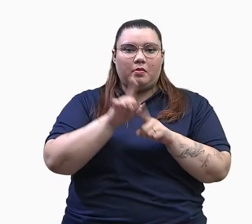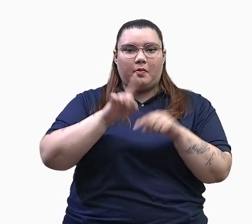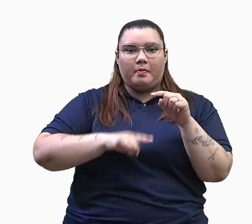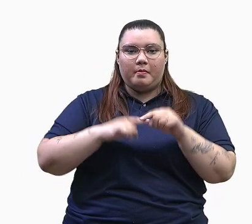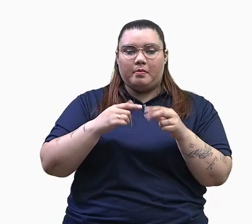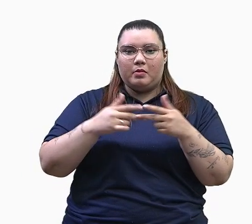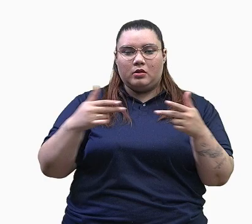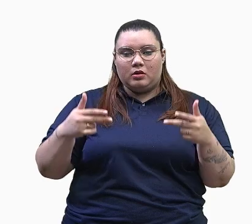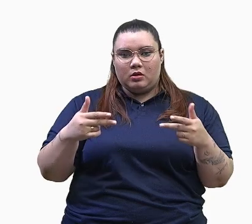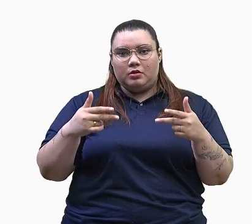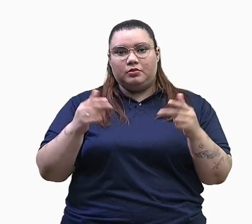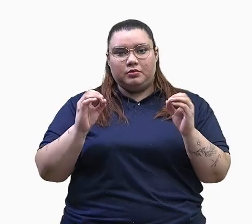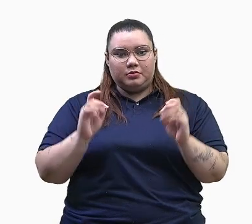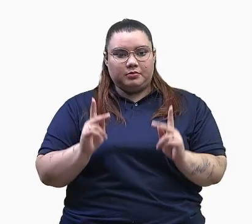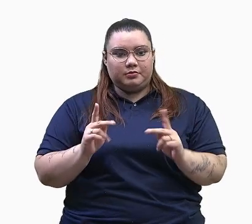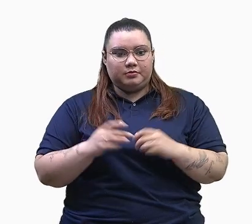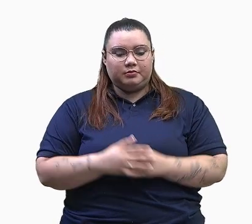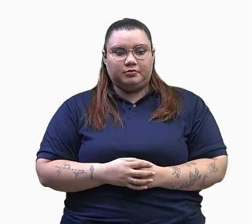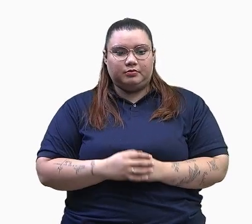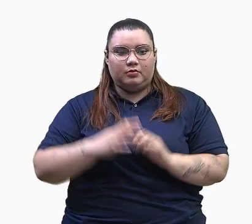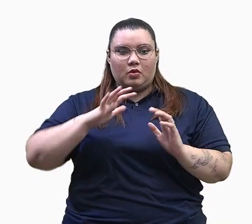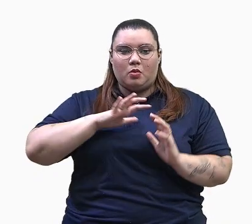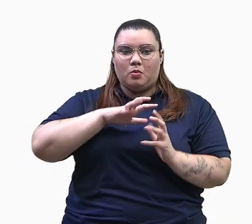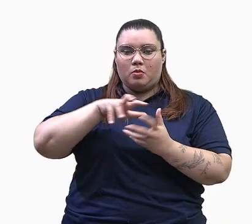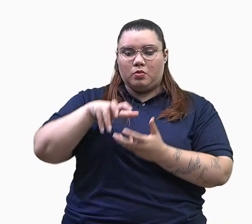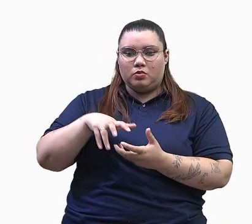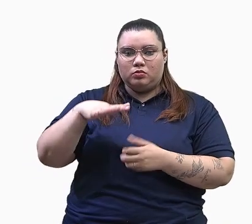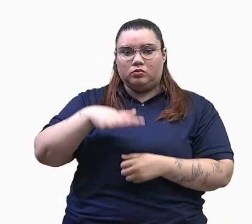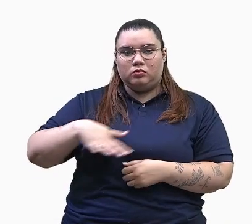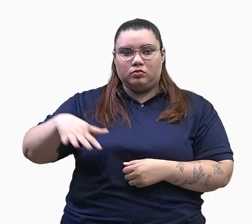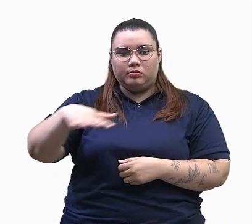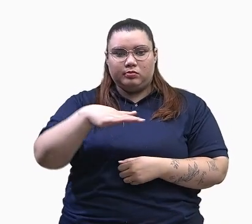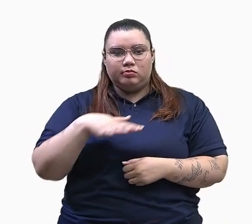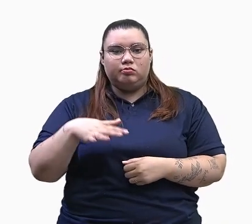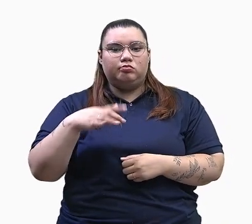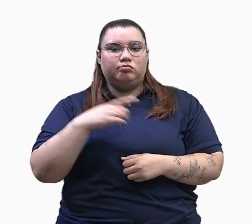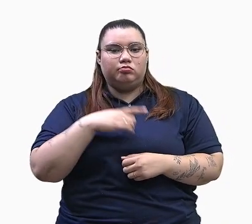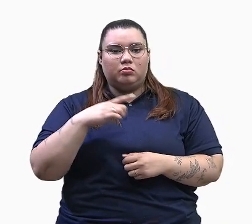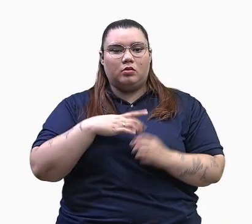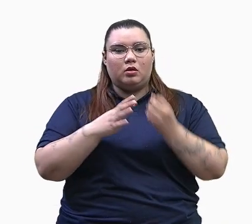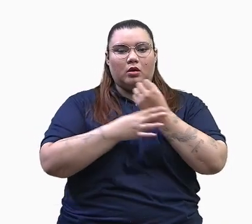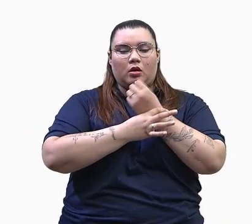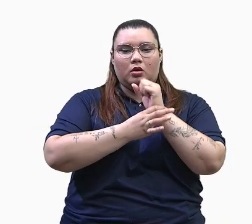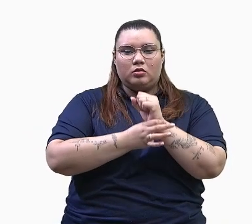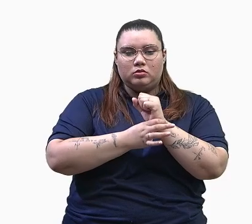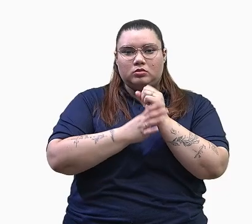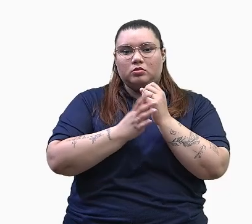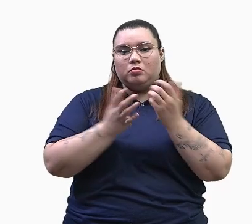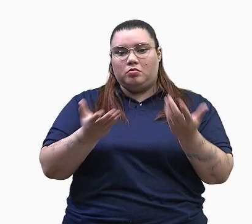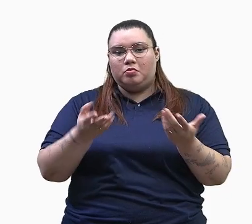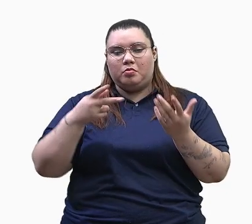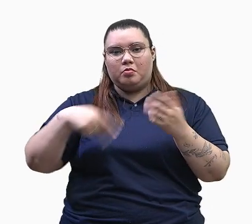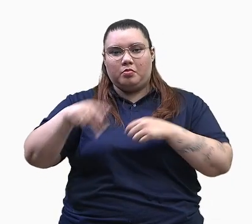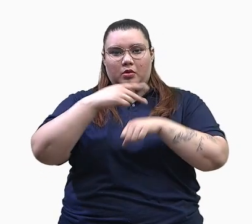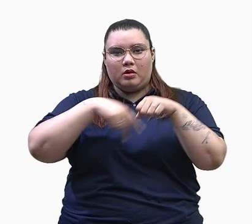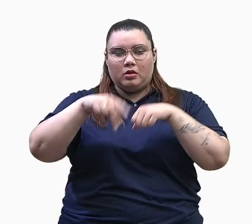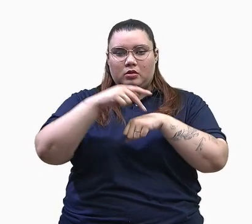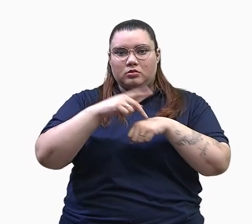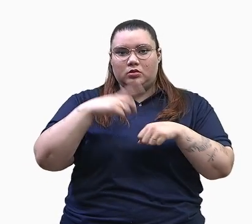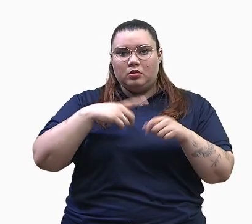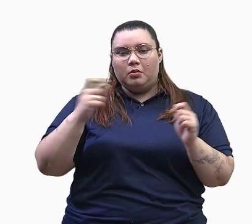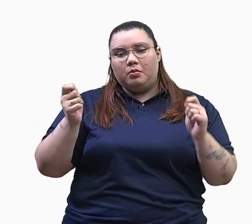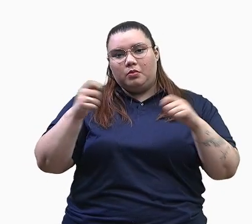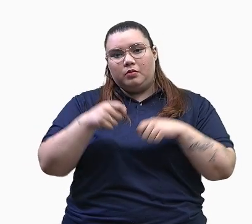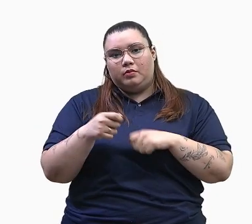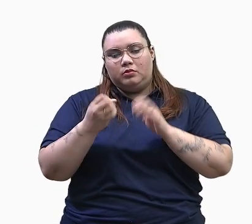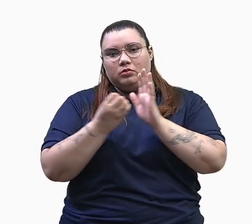né? E aí nós temos, a nível global, as reservas no mundo todo, né, garantindo também uma segurança energética, né,